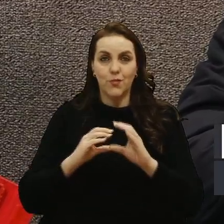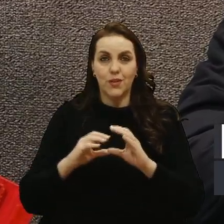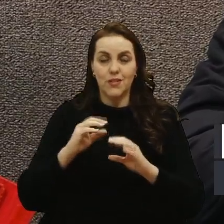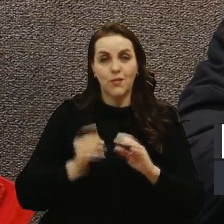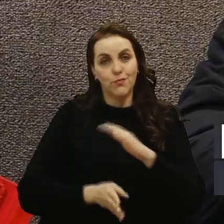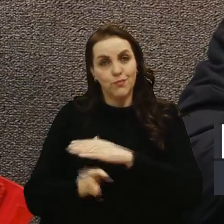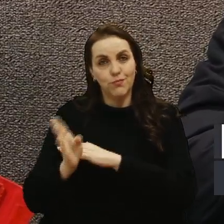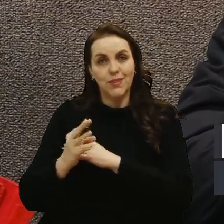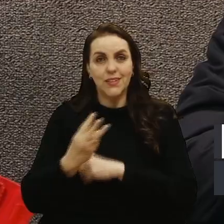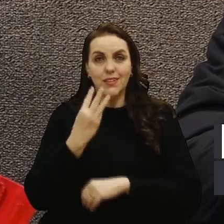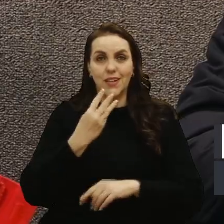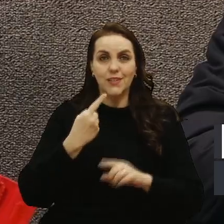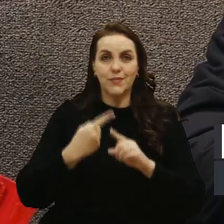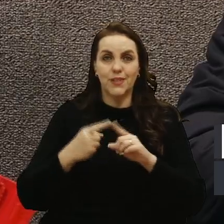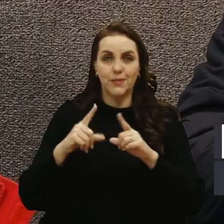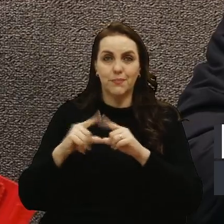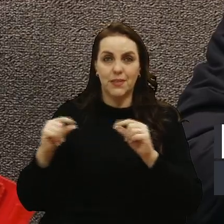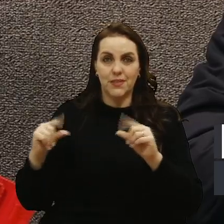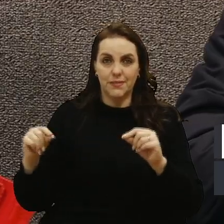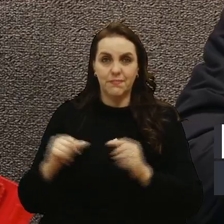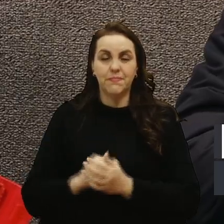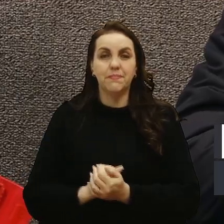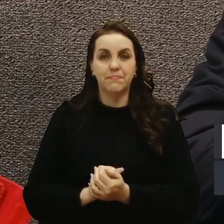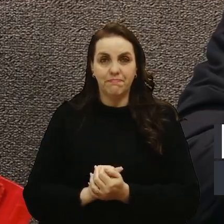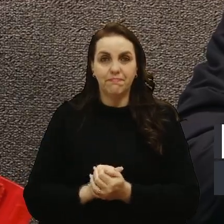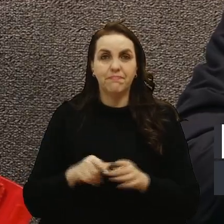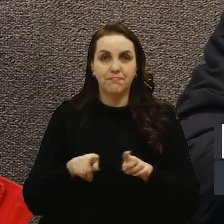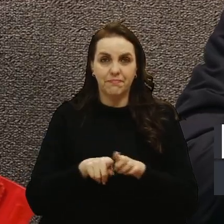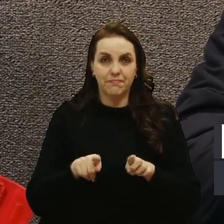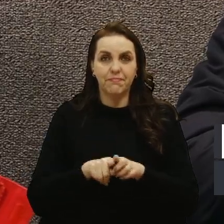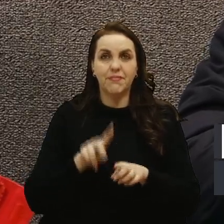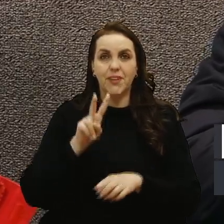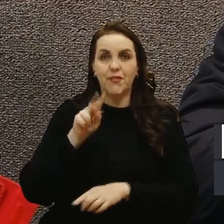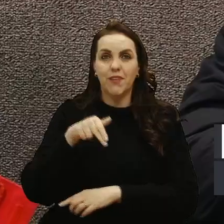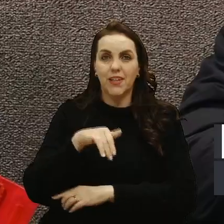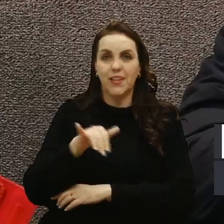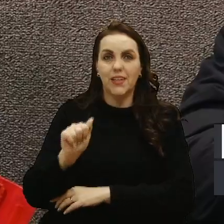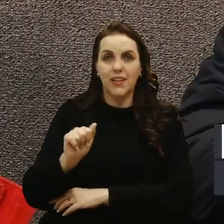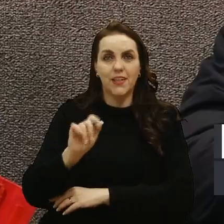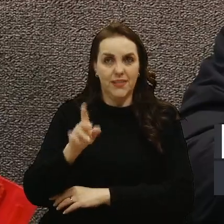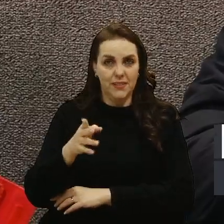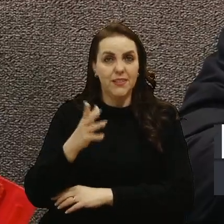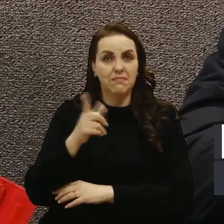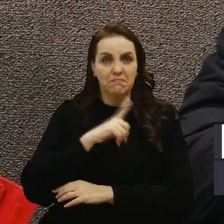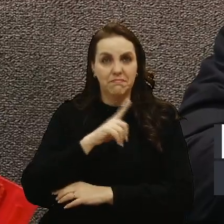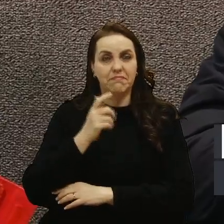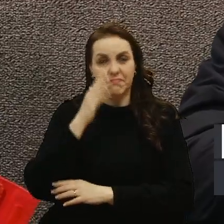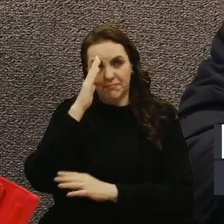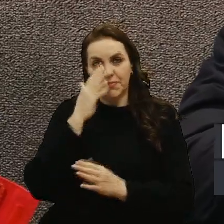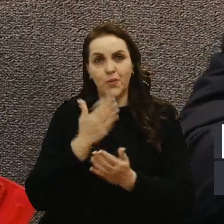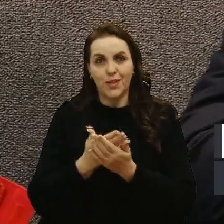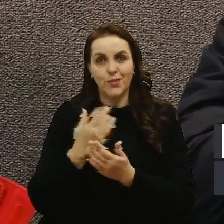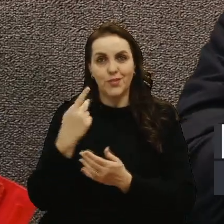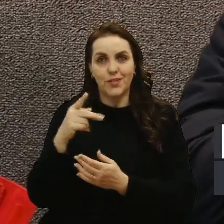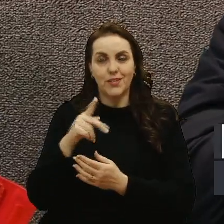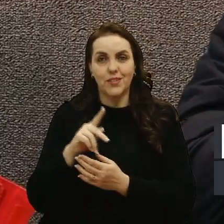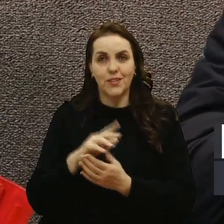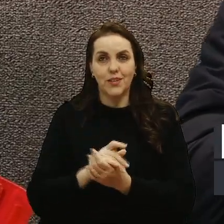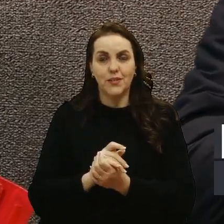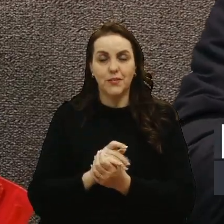Brasília. Inclusive, a Vânia deve ter aí, na sua pasta